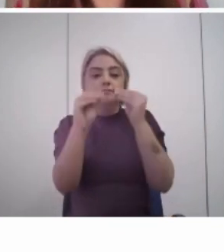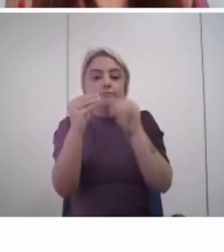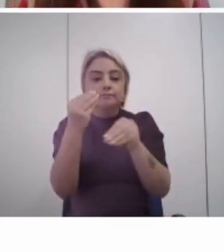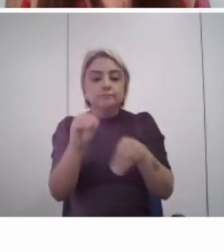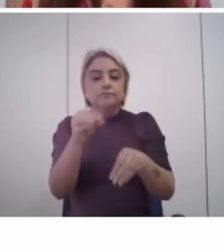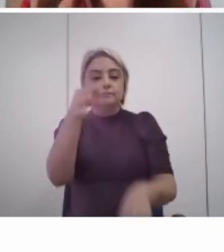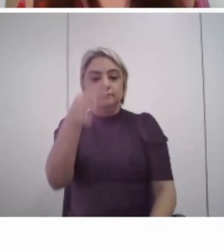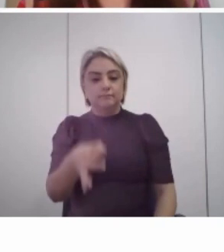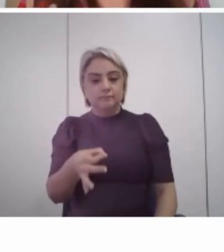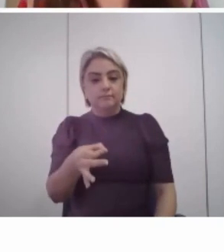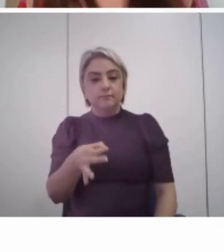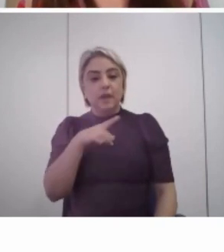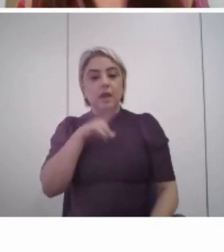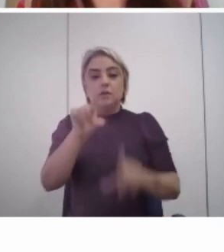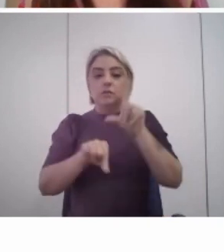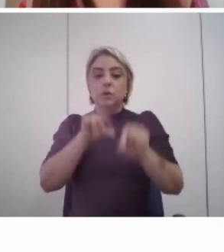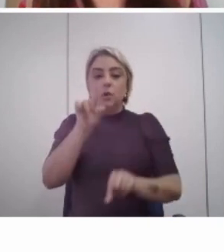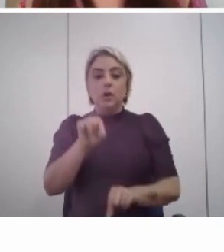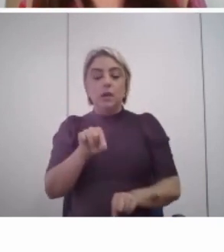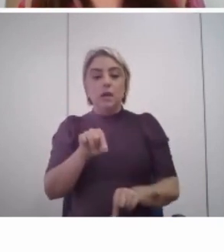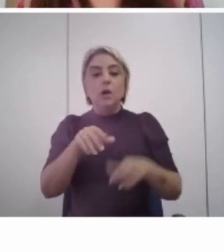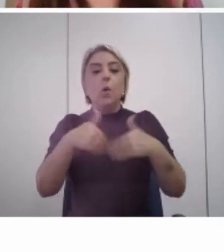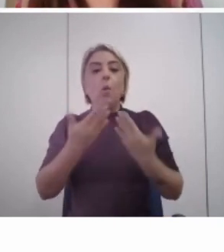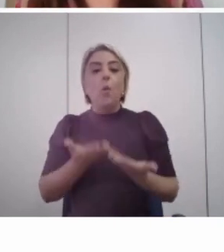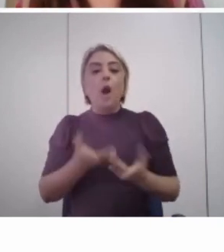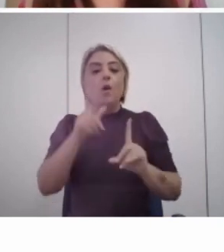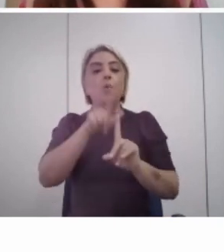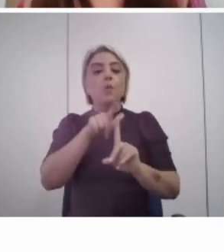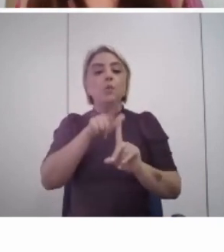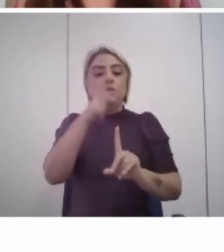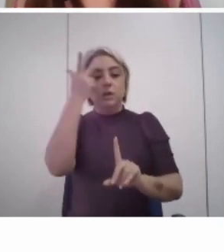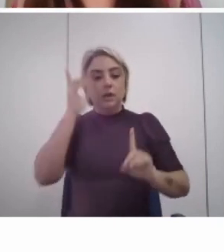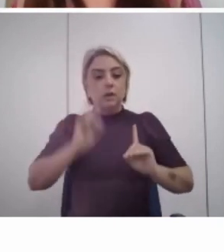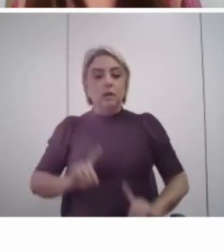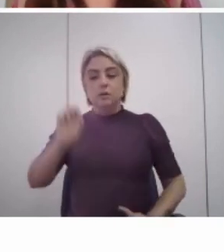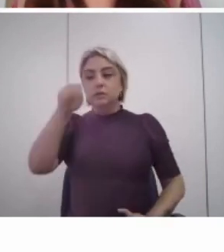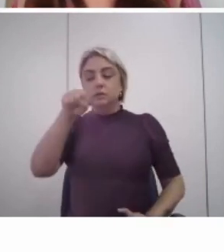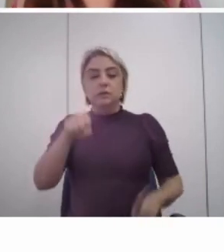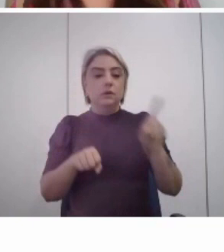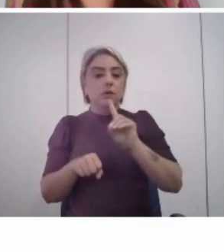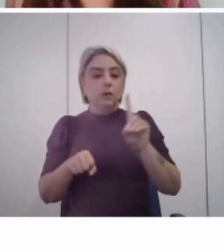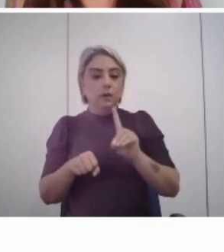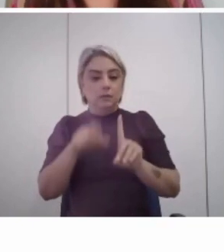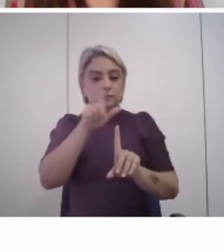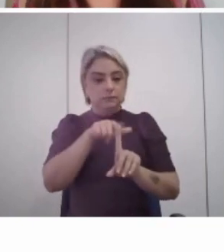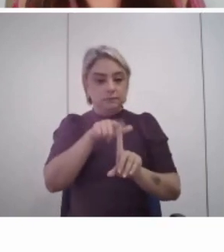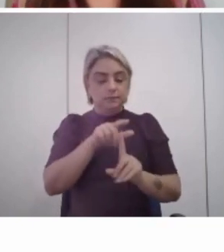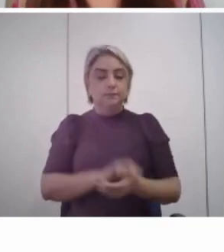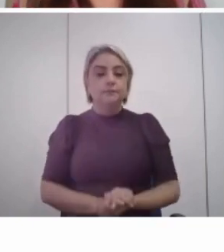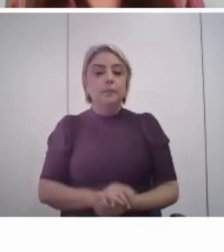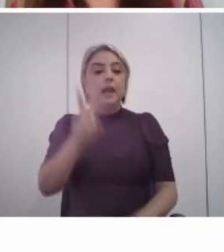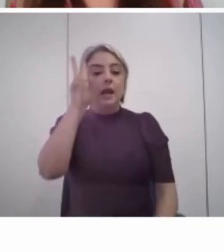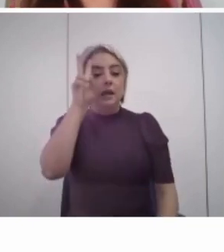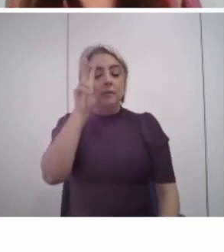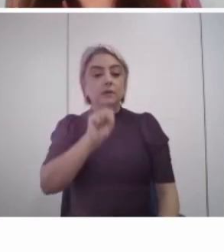né? Então, ela vai escolher ali, em cada uma delas, qual que é a situação daquele trabalhador, sim ou não, para cada tipo de deficiência. Lembrando